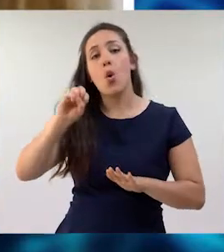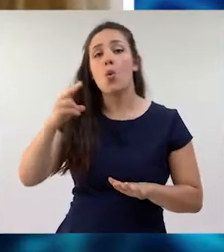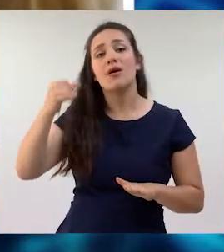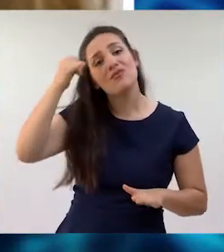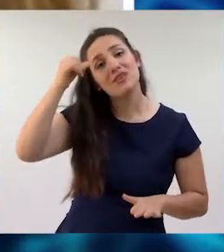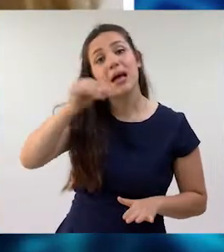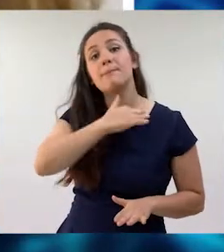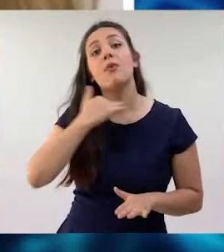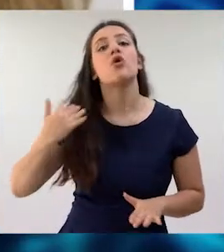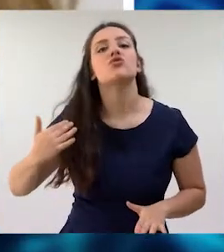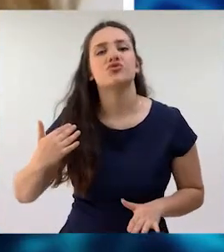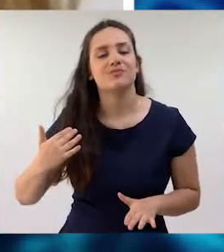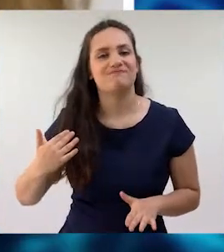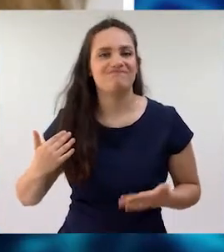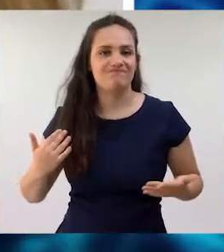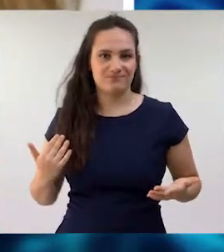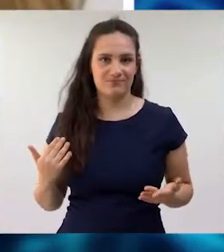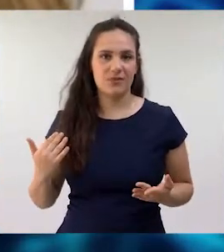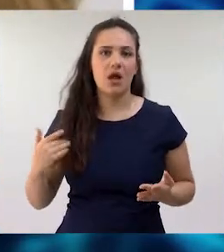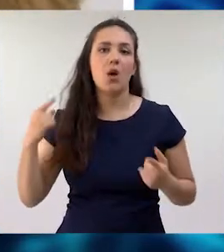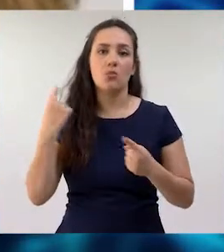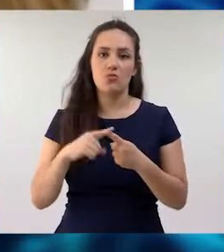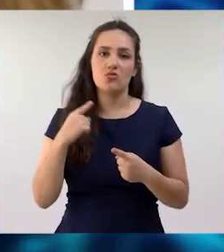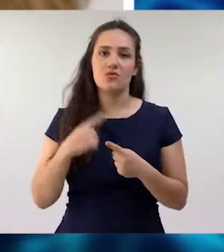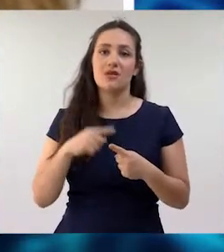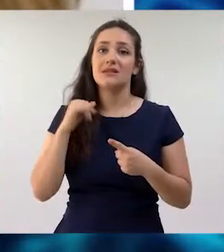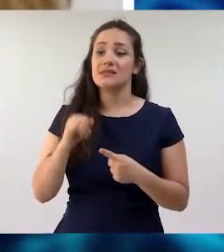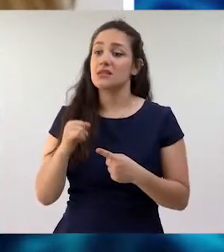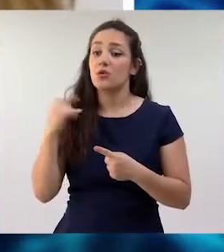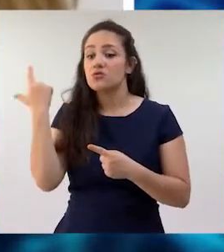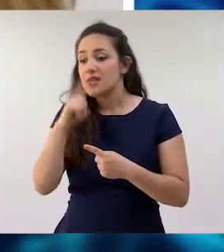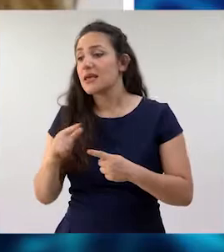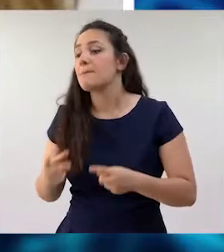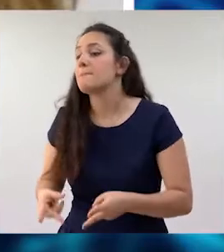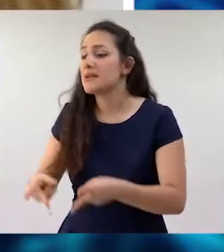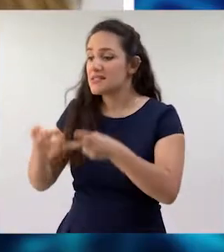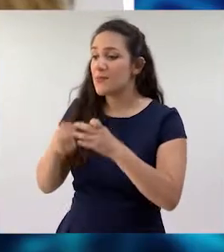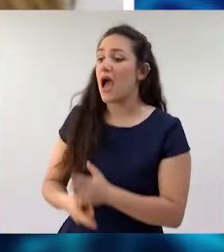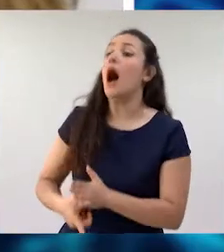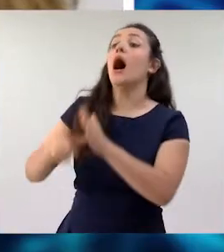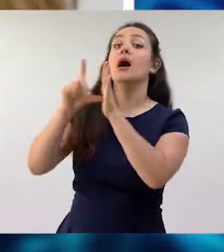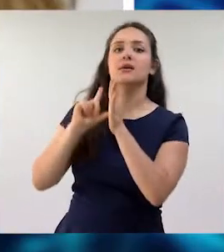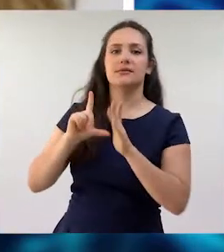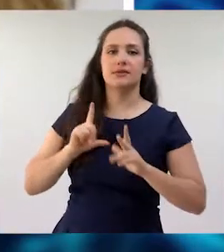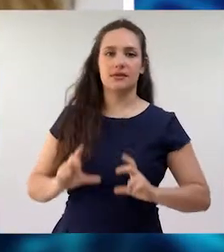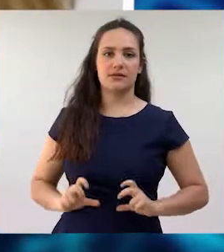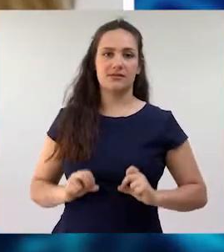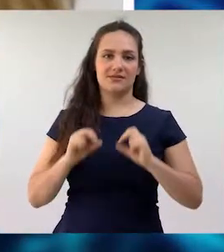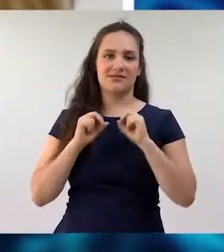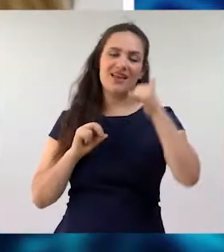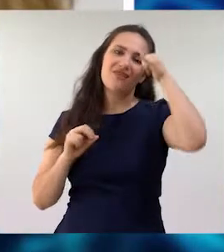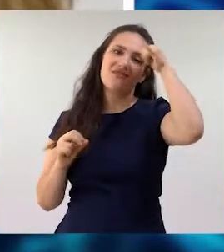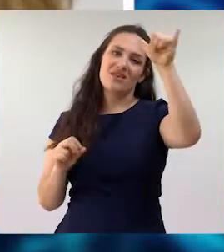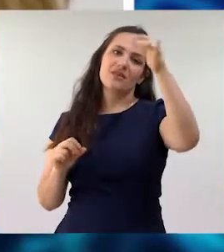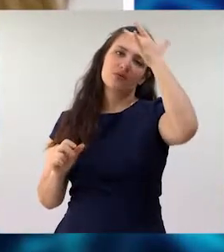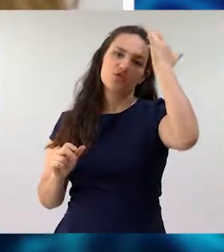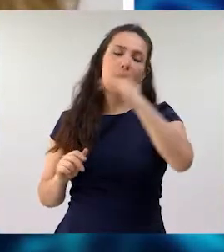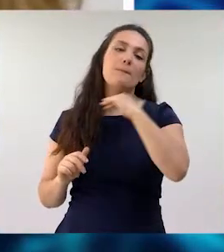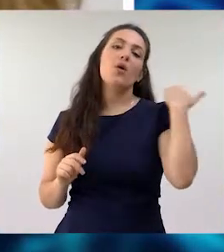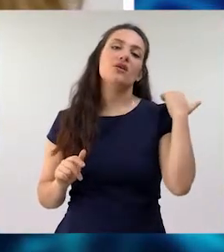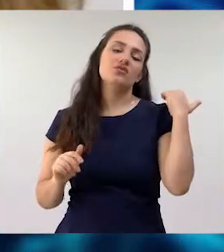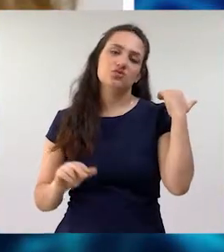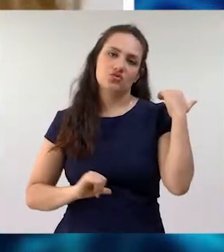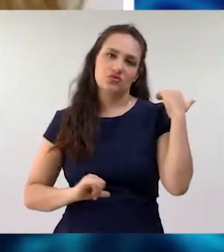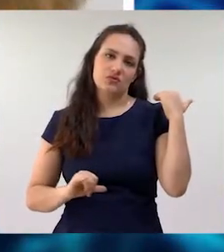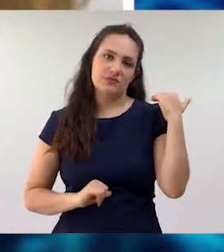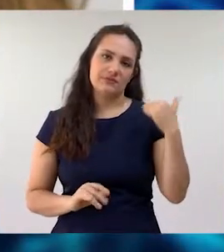da mortalidade, porque a gente consegue detectar o câncer numa fase mais precoce e fazer